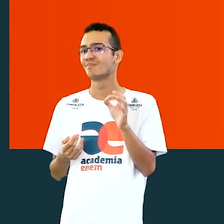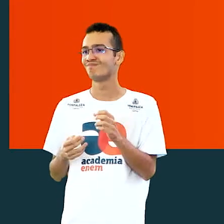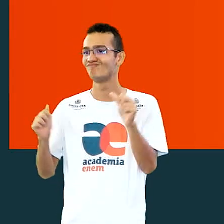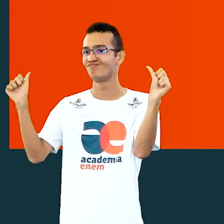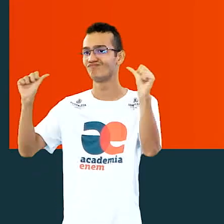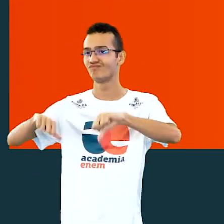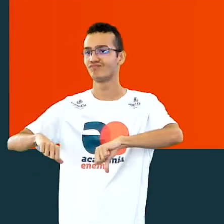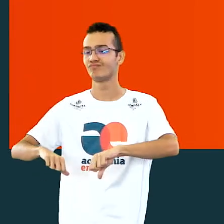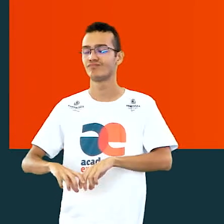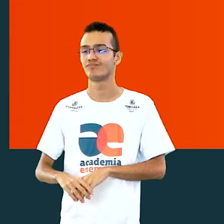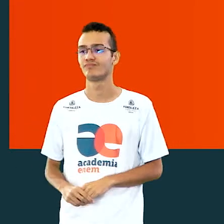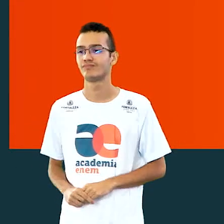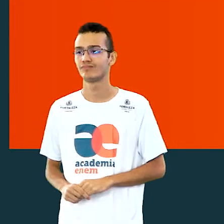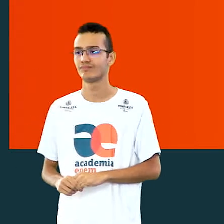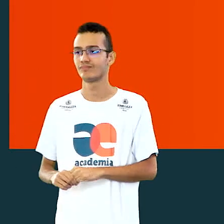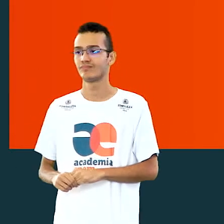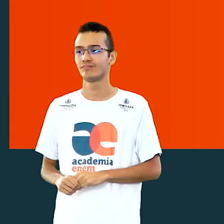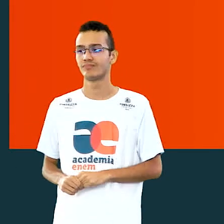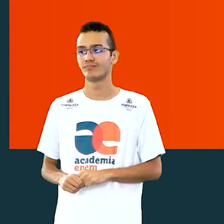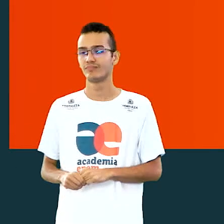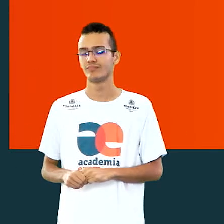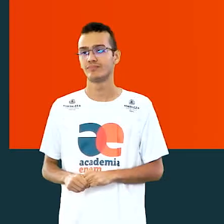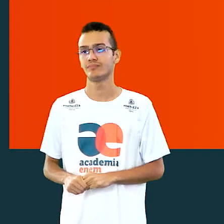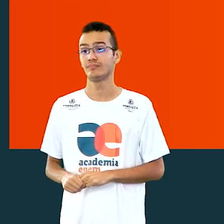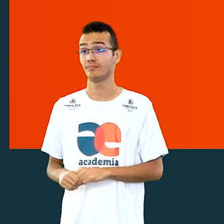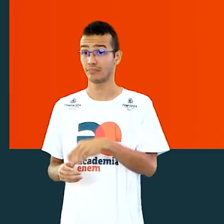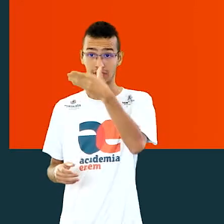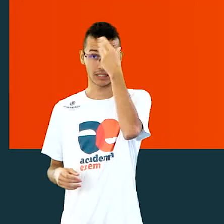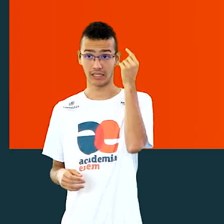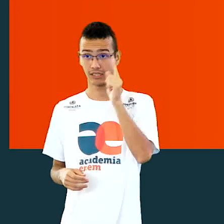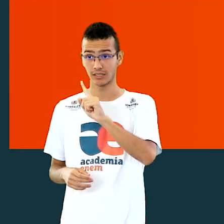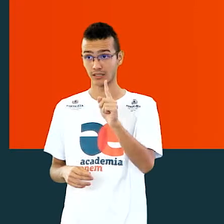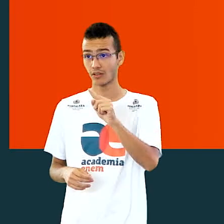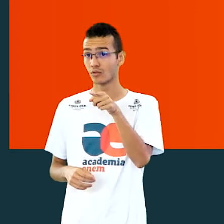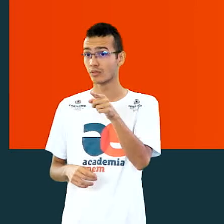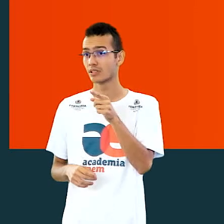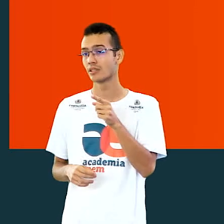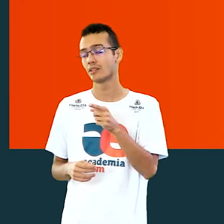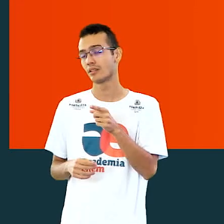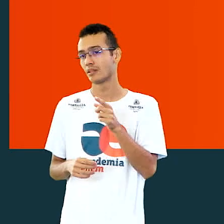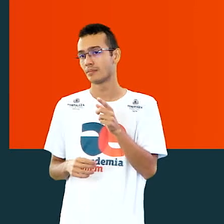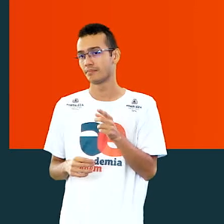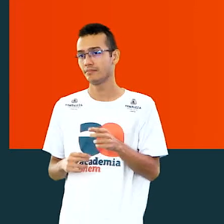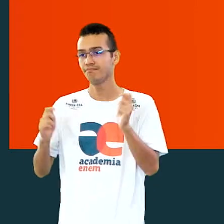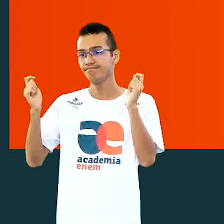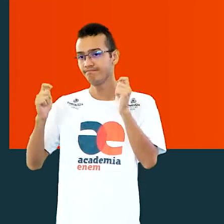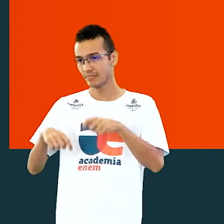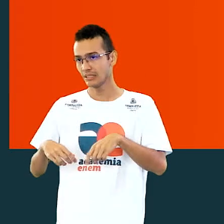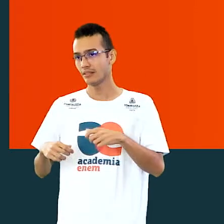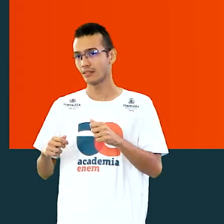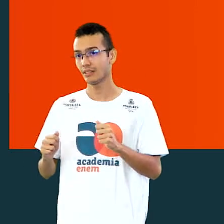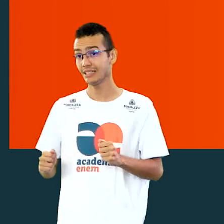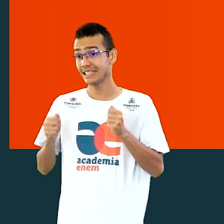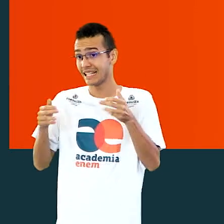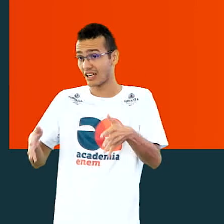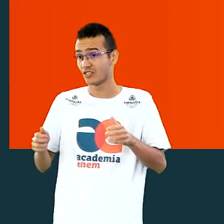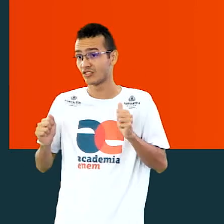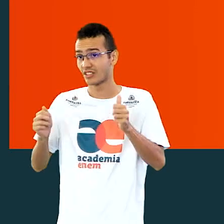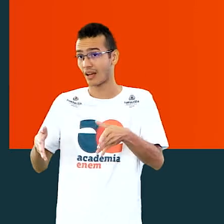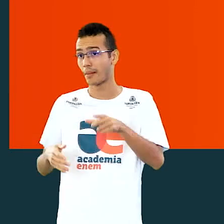mesmo. Então, não esqueçam. Você só não gastará energia se ela ainda for elétrica.